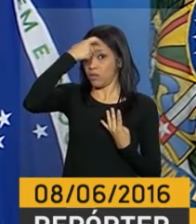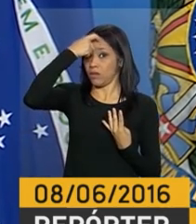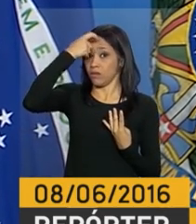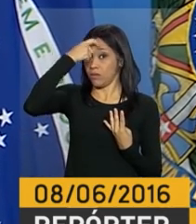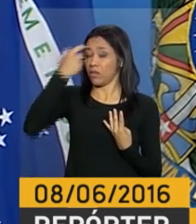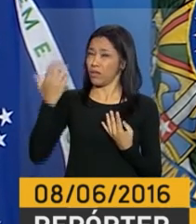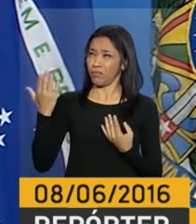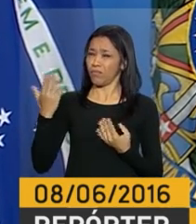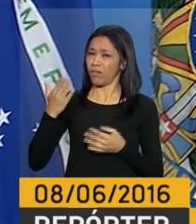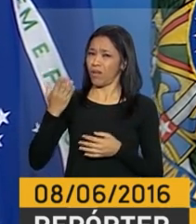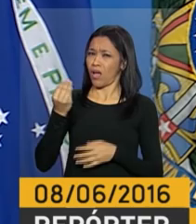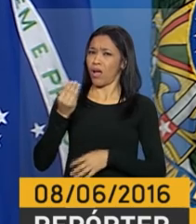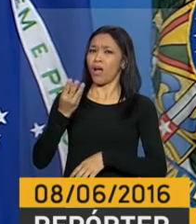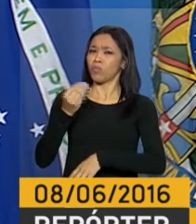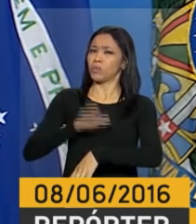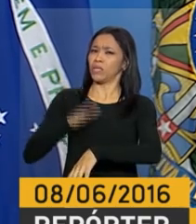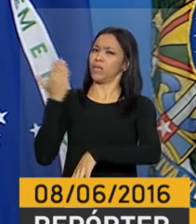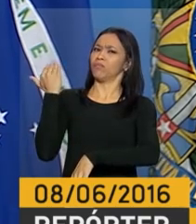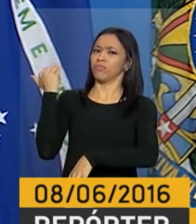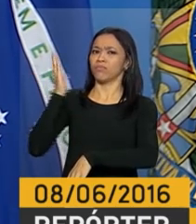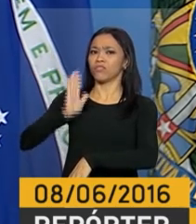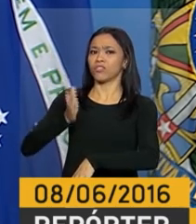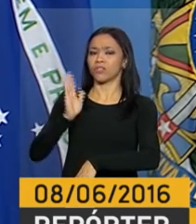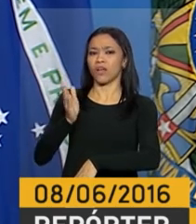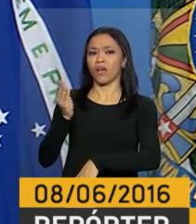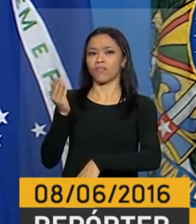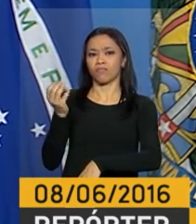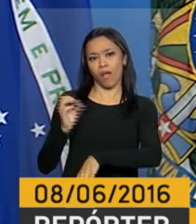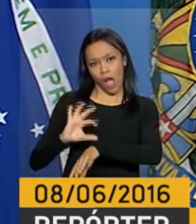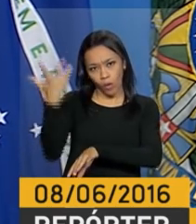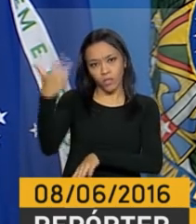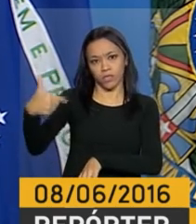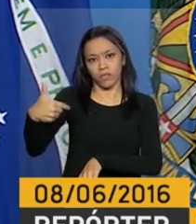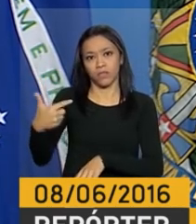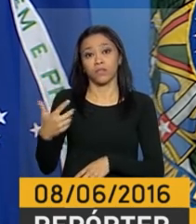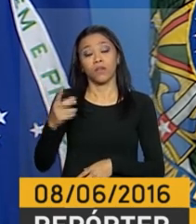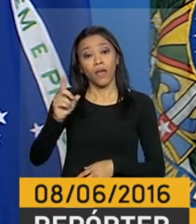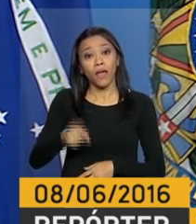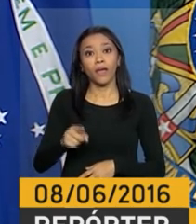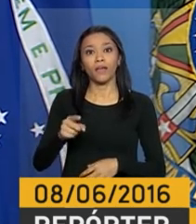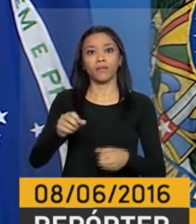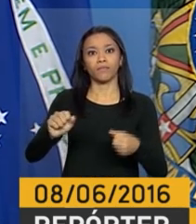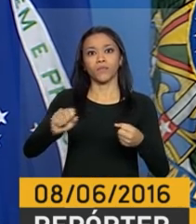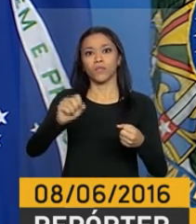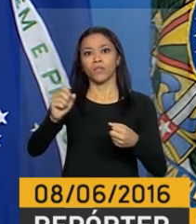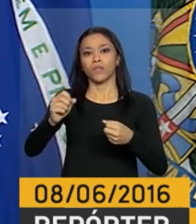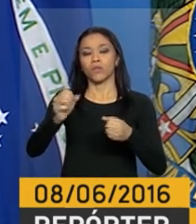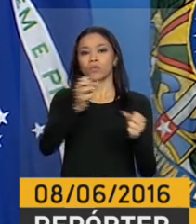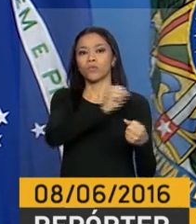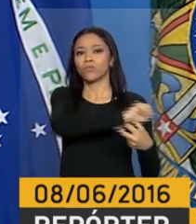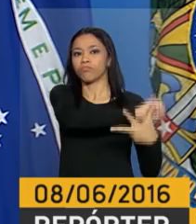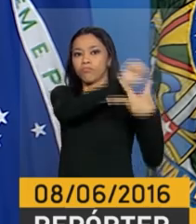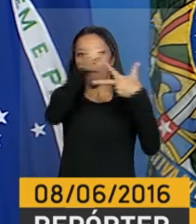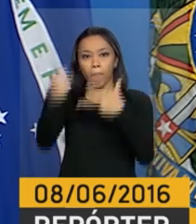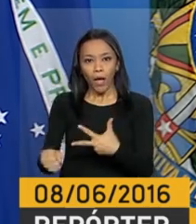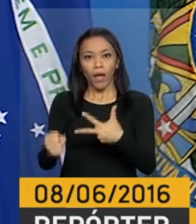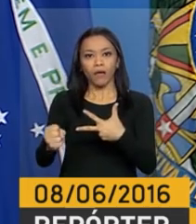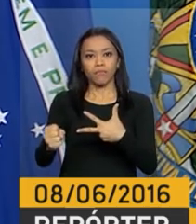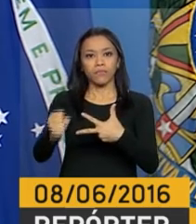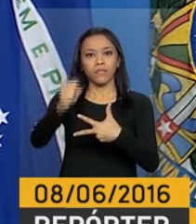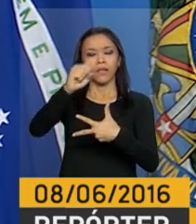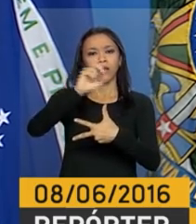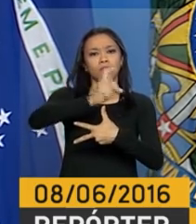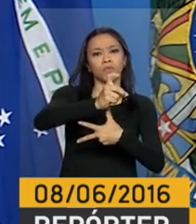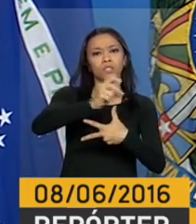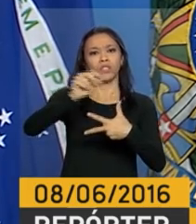a muito tempo não é Ah é a harmonia do executivo com o legislativo que nós não